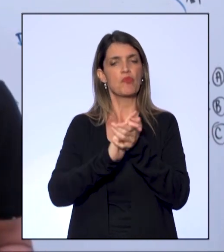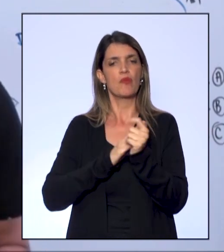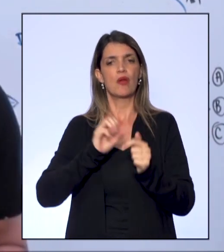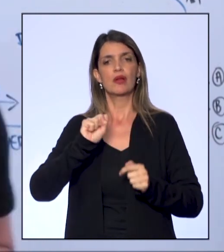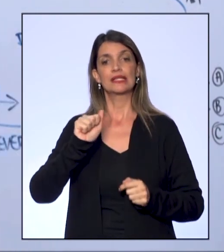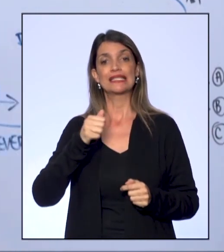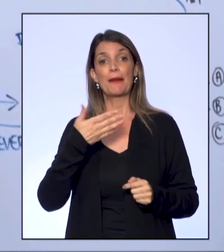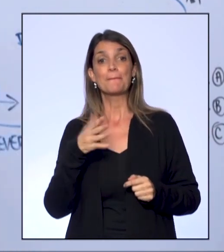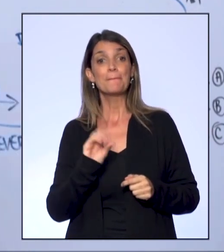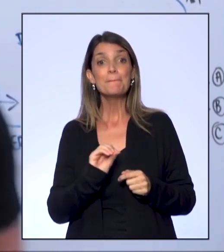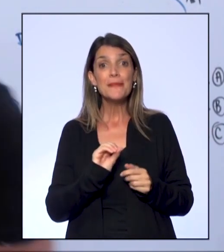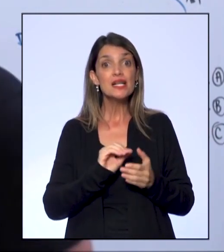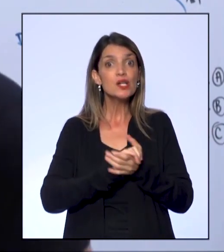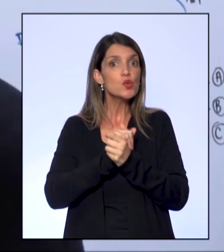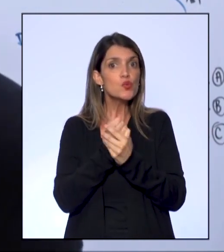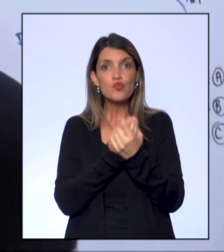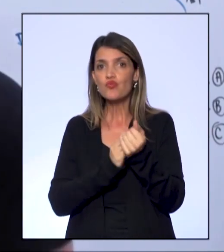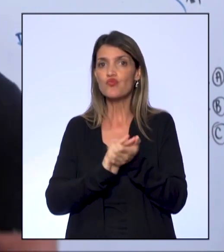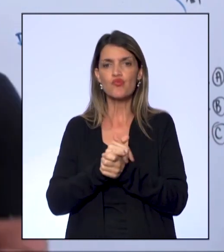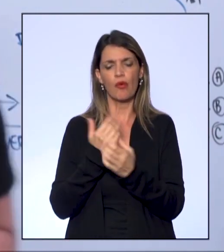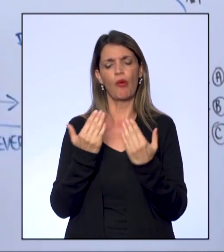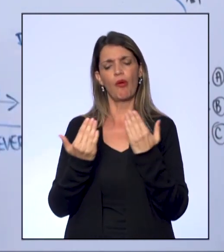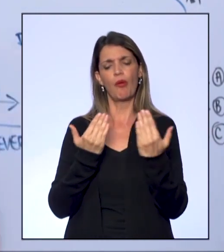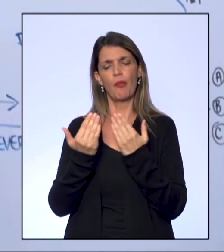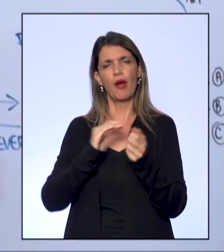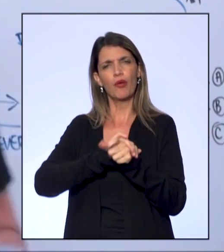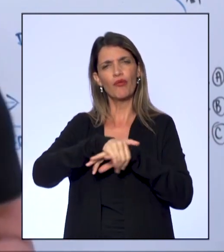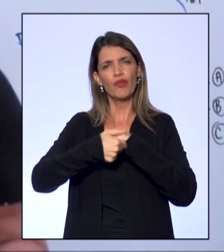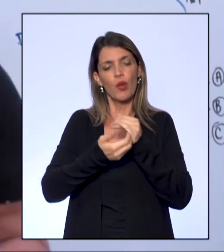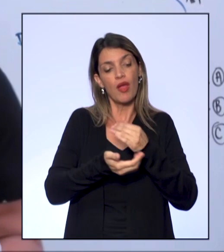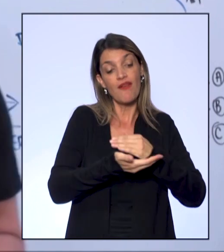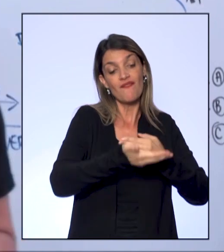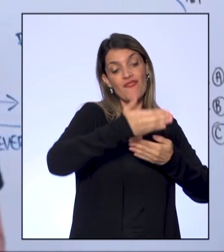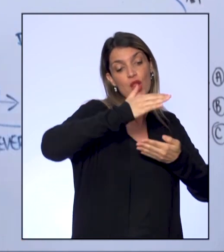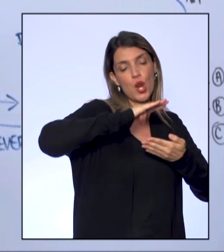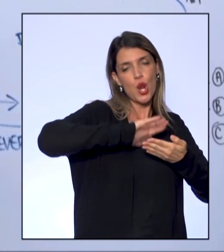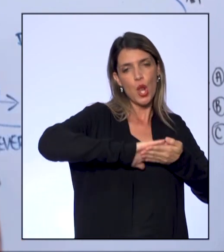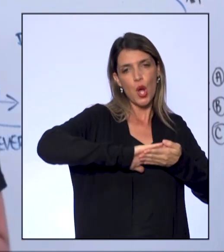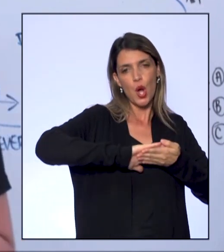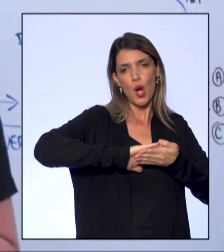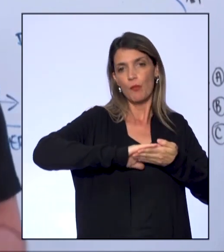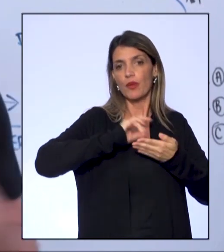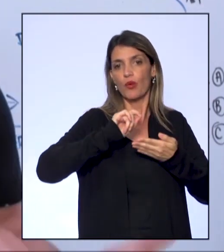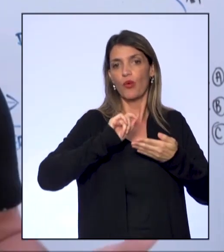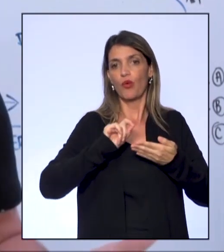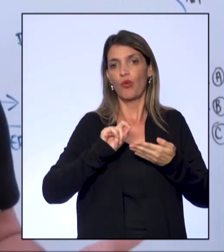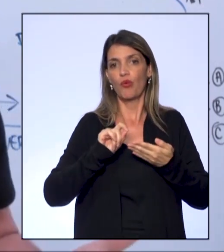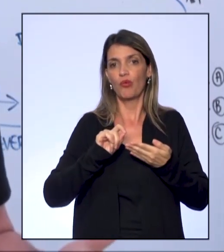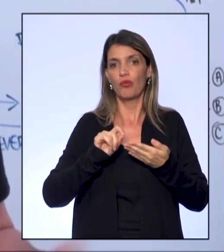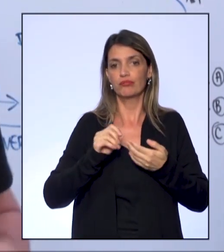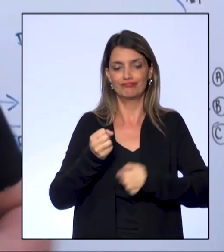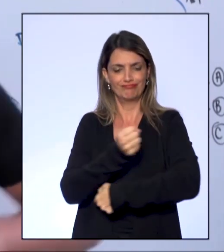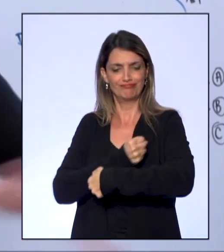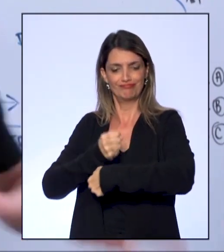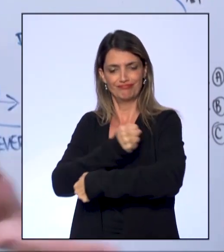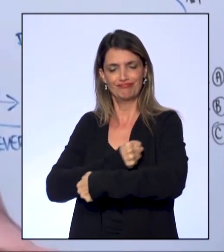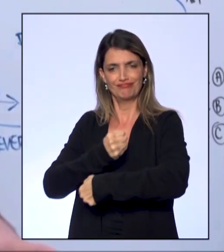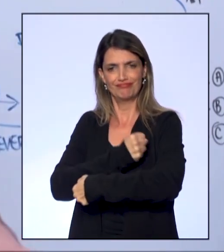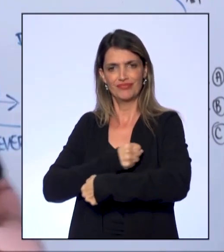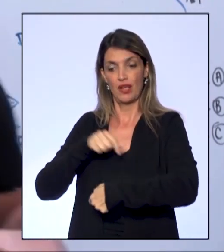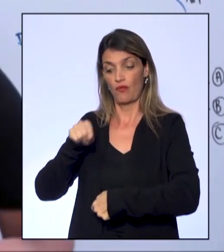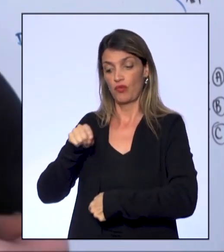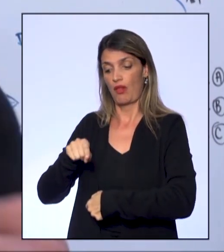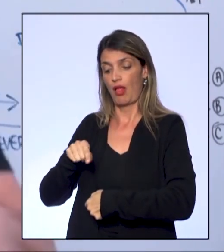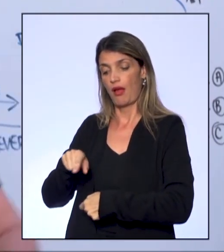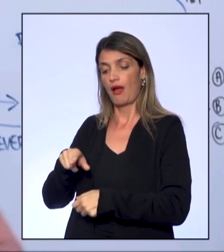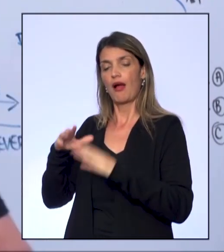Sabe por quê? Eu sempre comparo o vírus com o envelope, que tem essa gordura aí, com gordura na panela de casa. Exemplo, você está lá